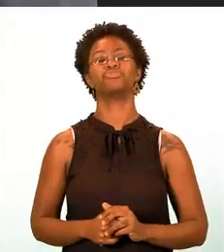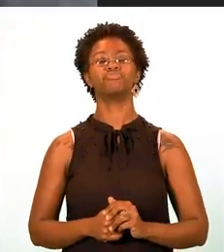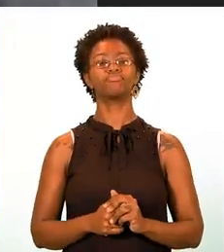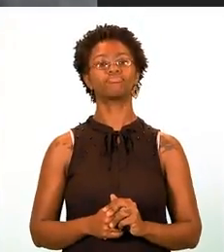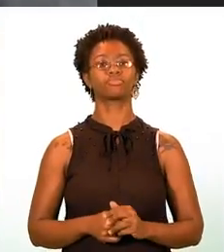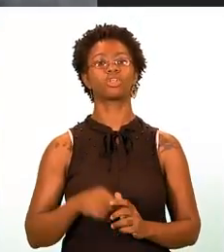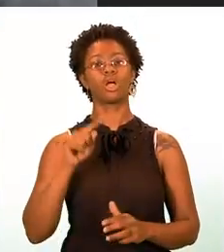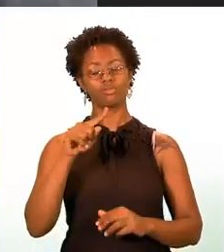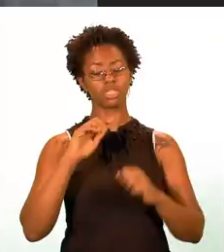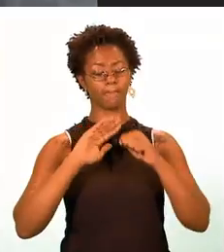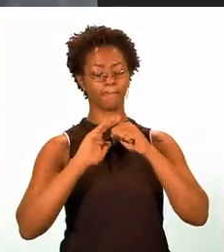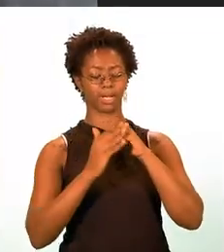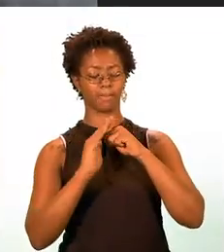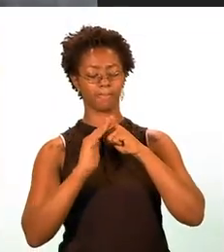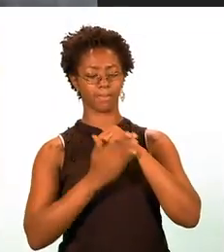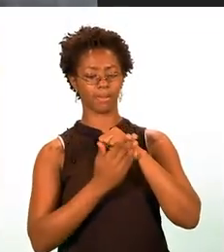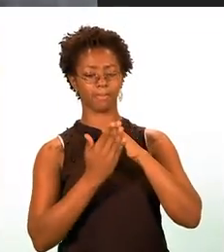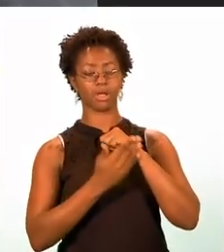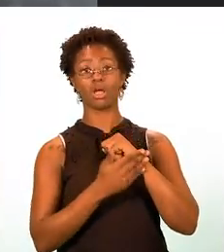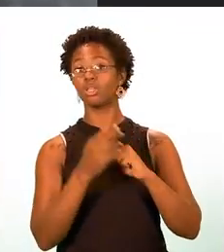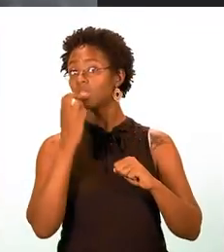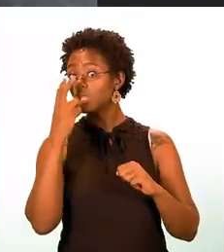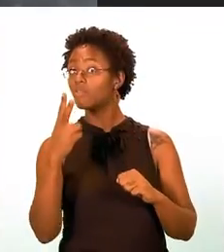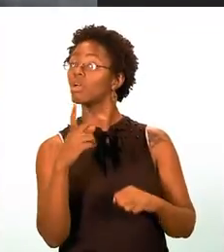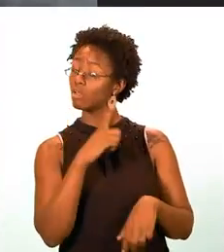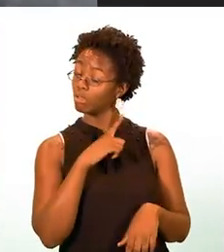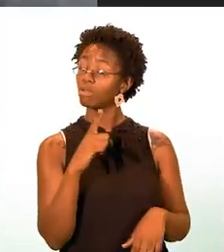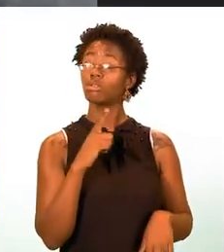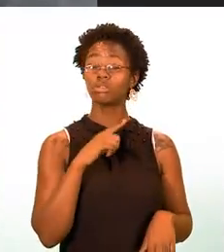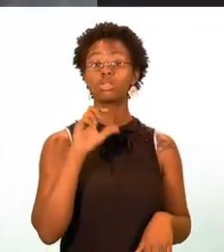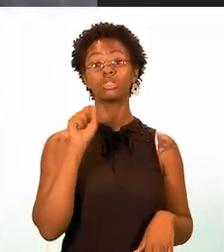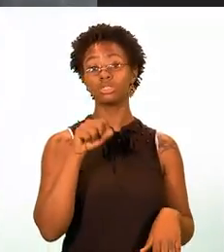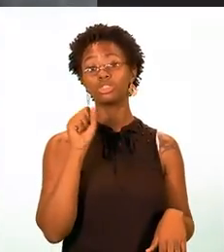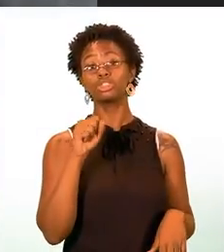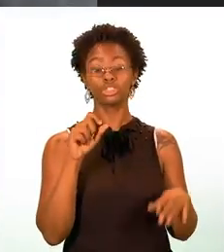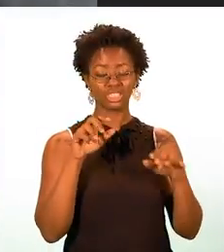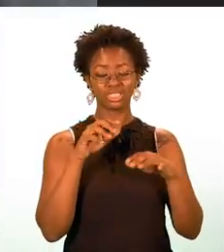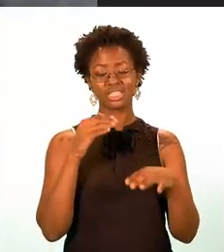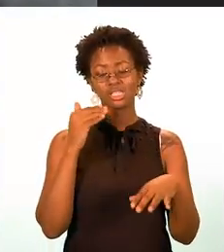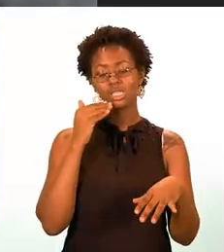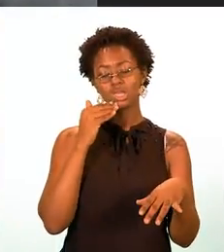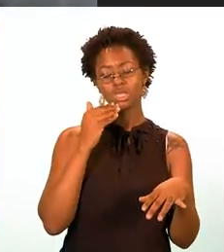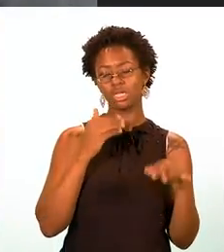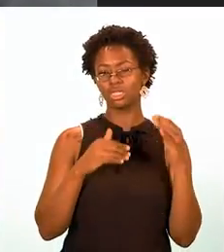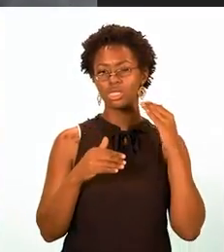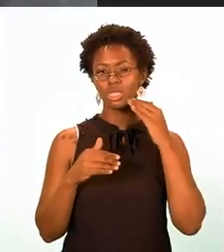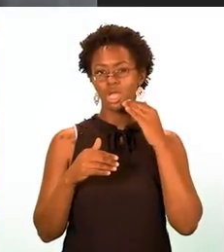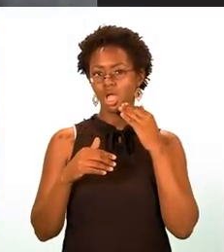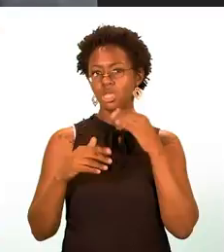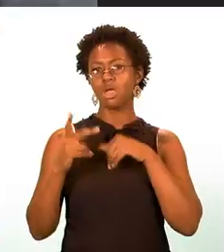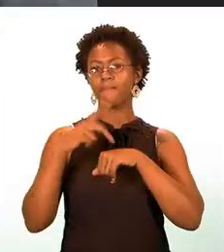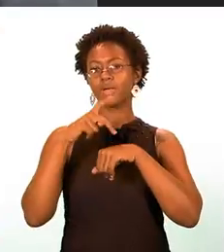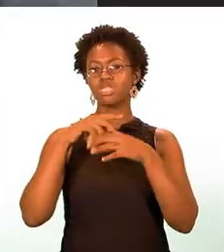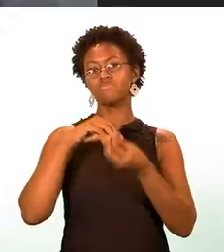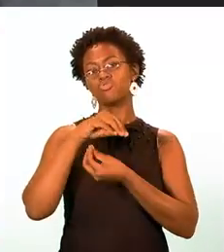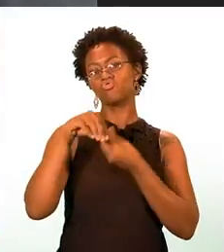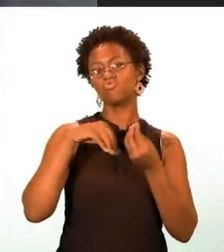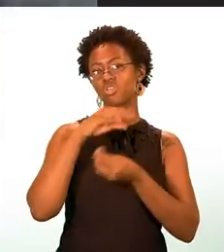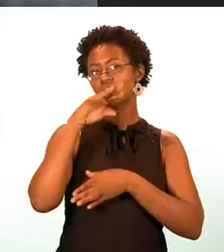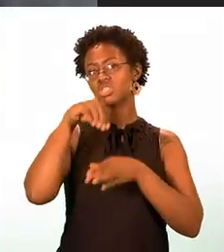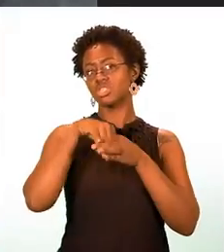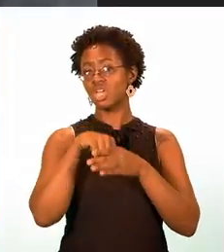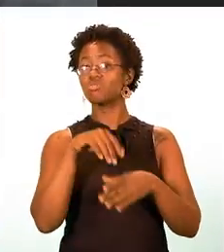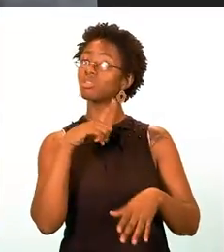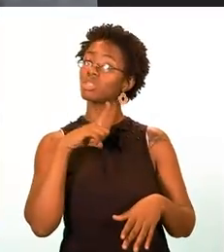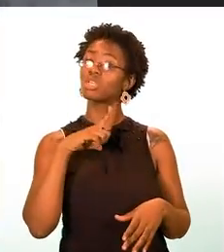e você começa a lapidar, você vai ver que ela tem rachaduras, você vai ver que tem outras pedras lá dentro, você vai ver